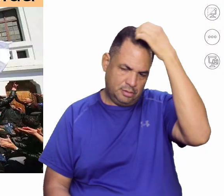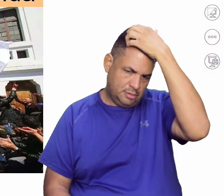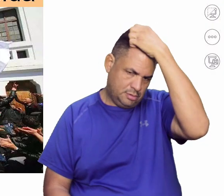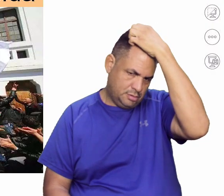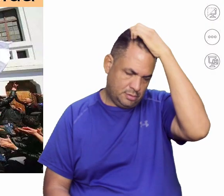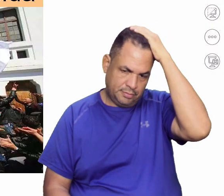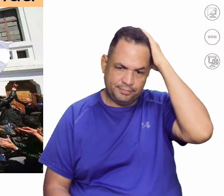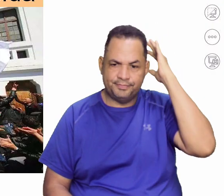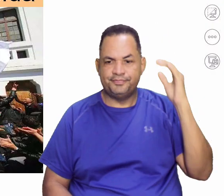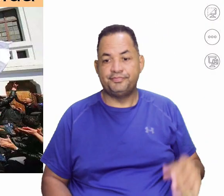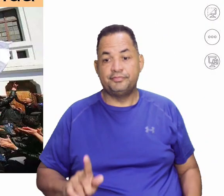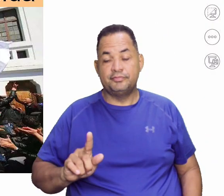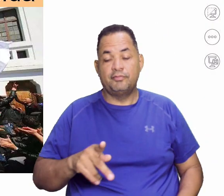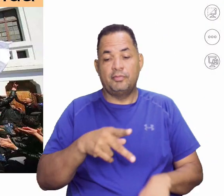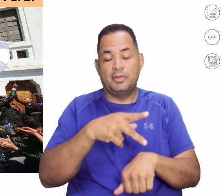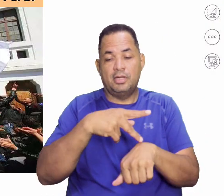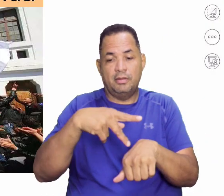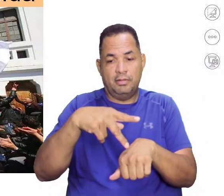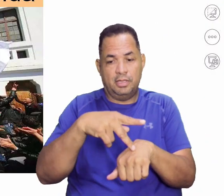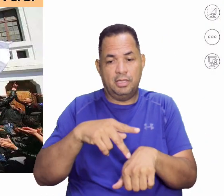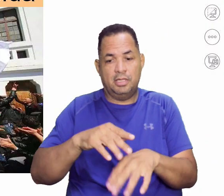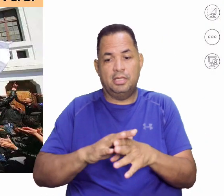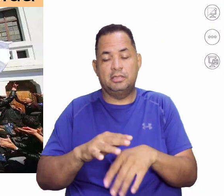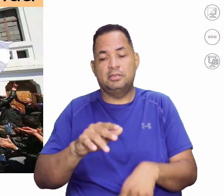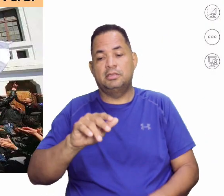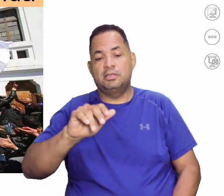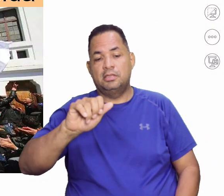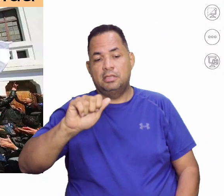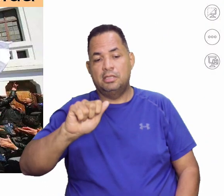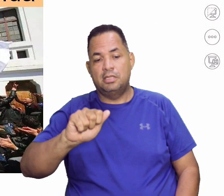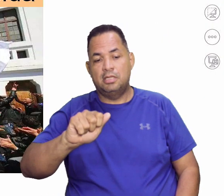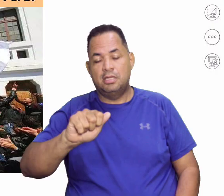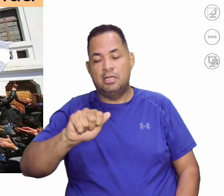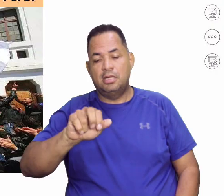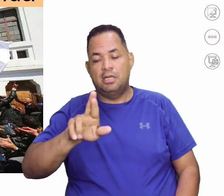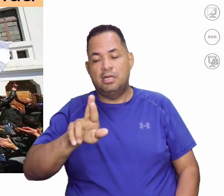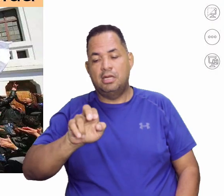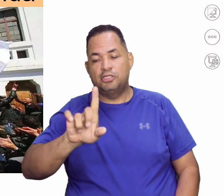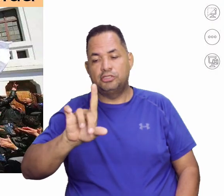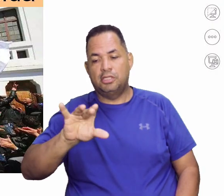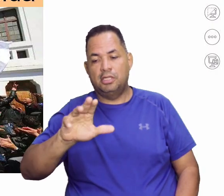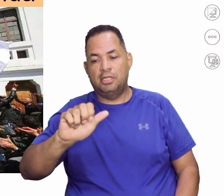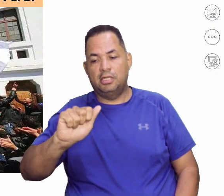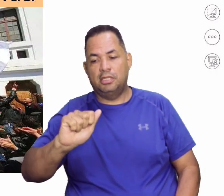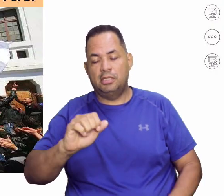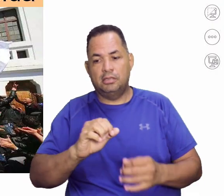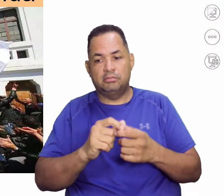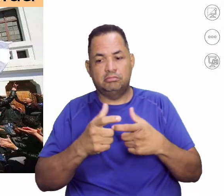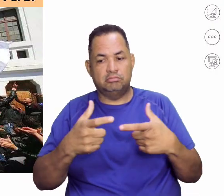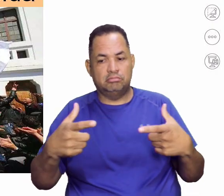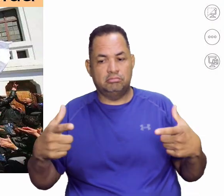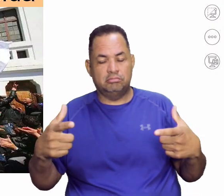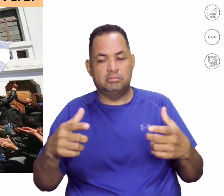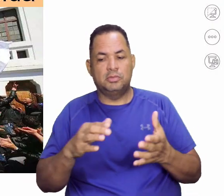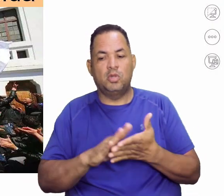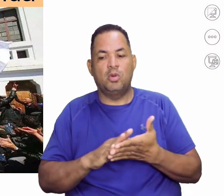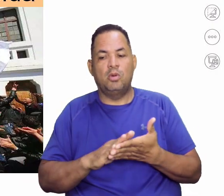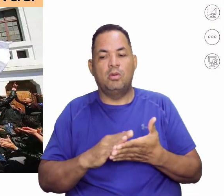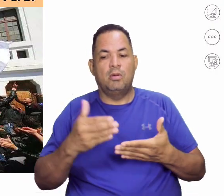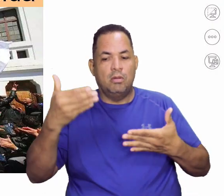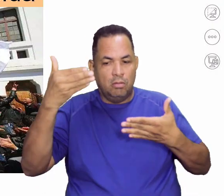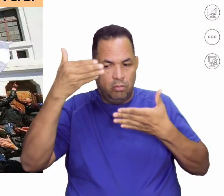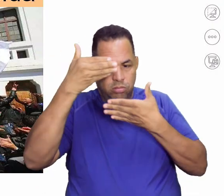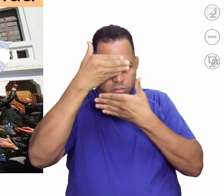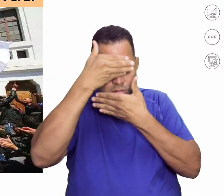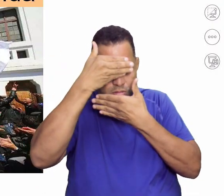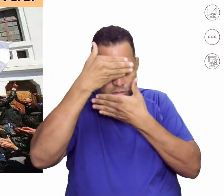a Argélia é o maior país da África. A religião deles é o islamismo, que nós já sabemos